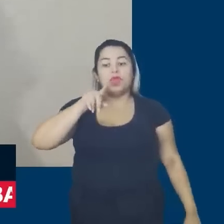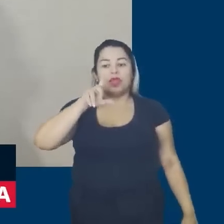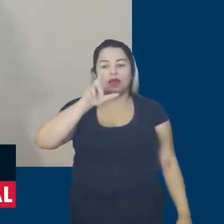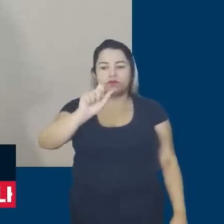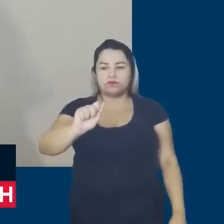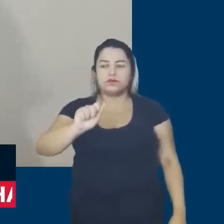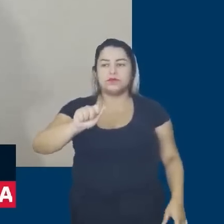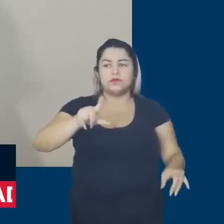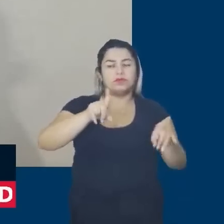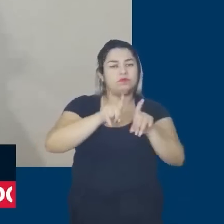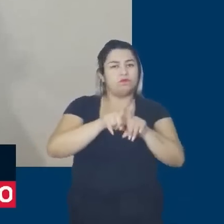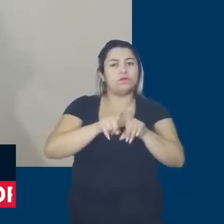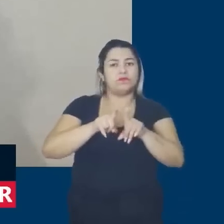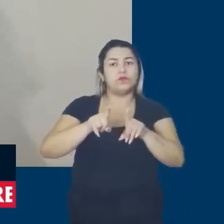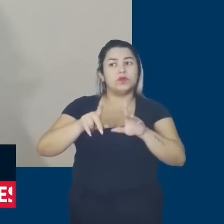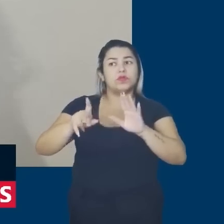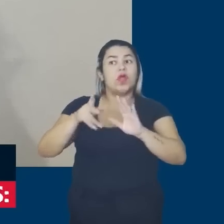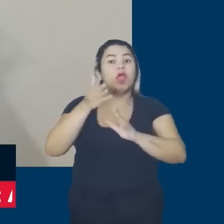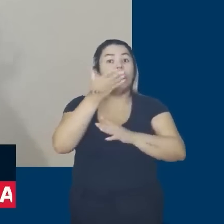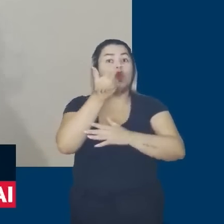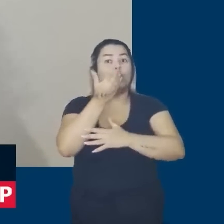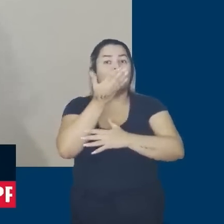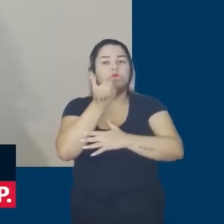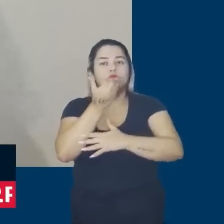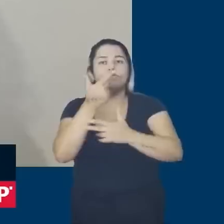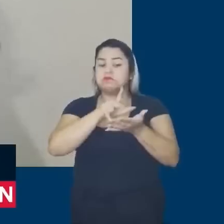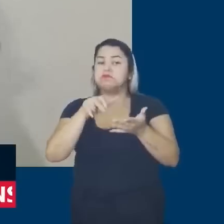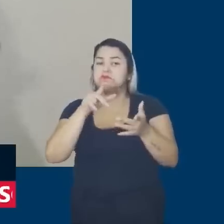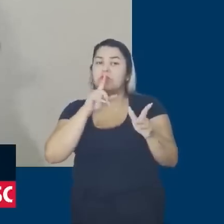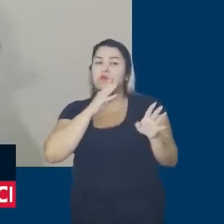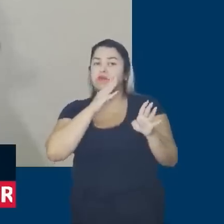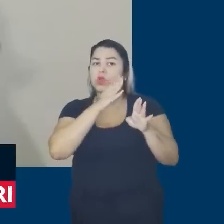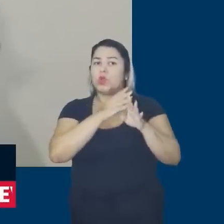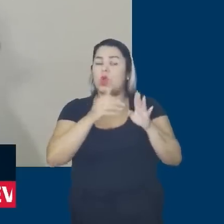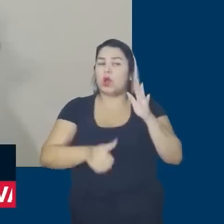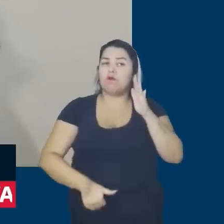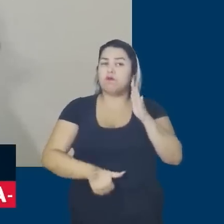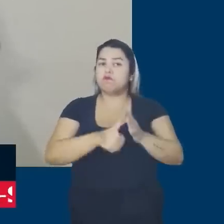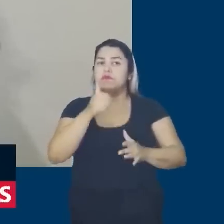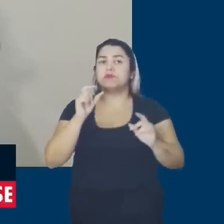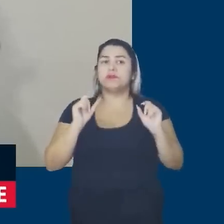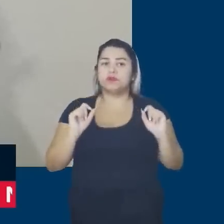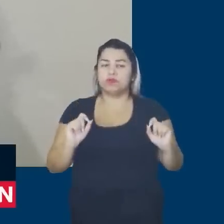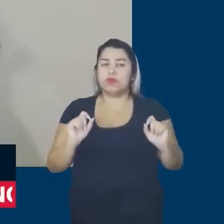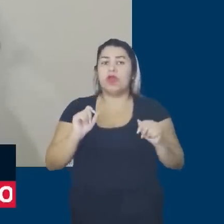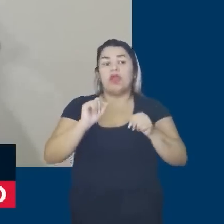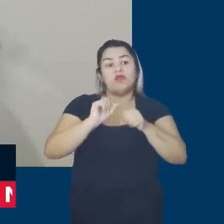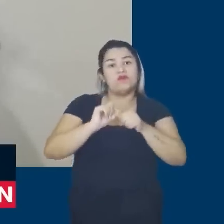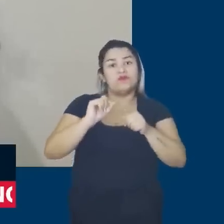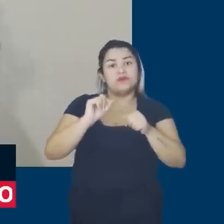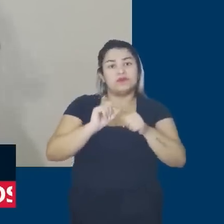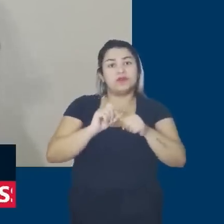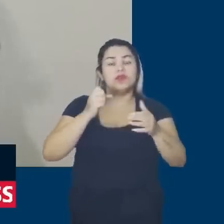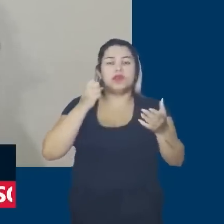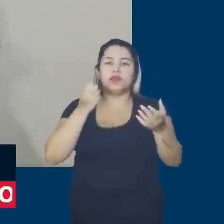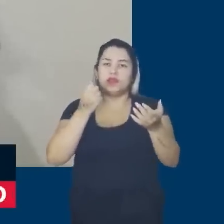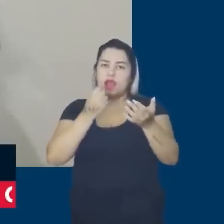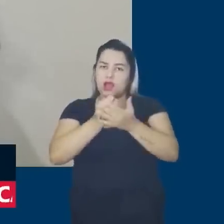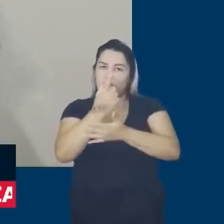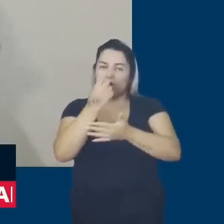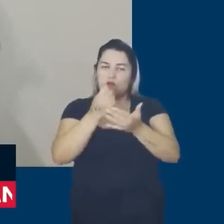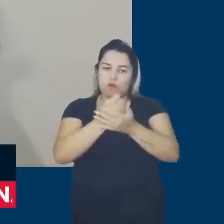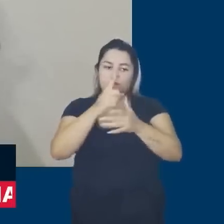ele carrega exatamente isso, é comida, e comida de verdade. Um dos primeiros objetivos é fazer que a compra da